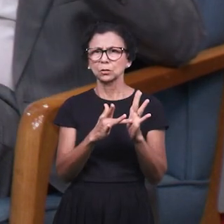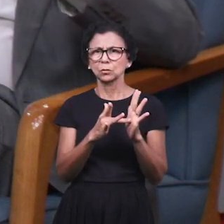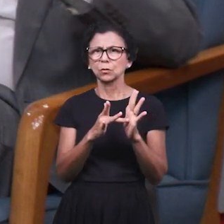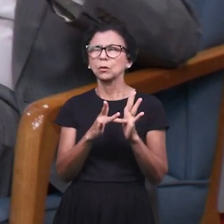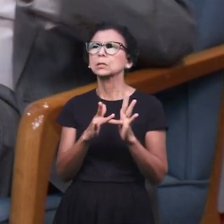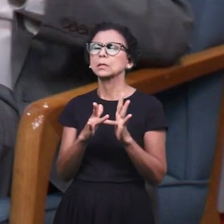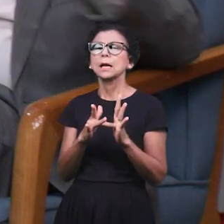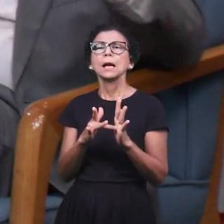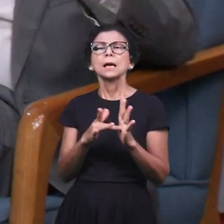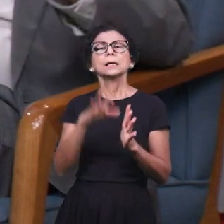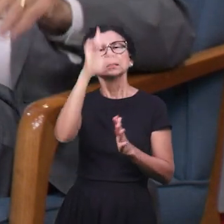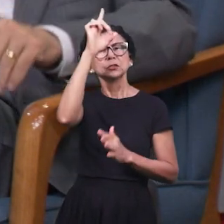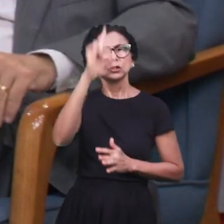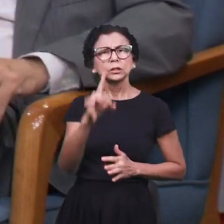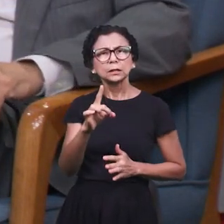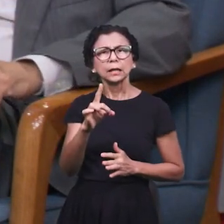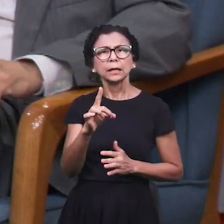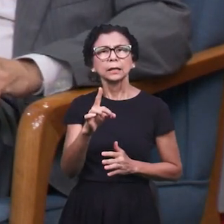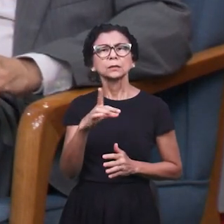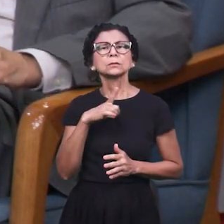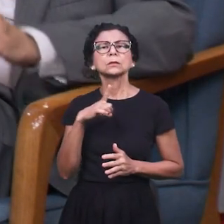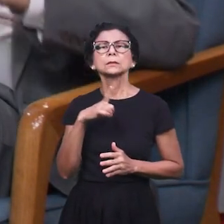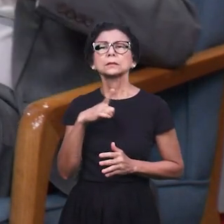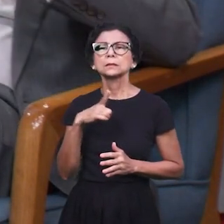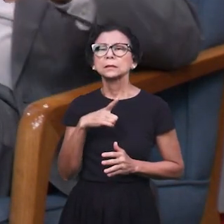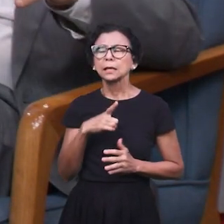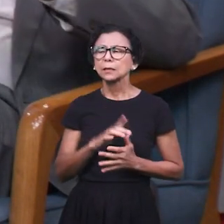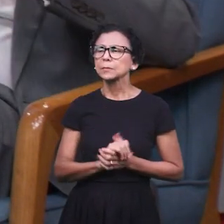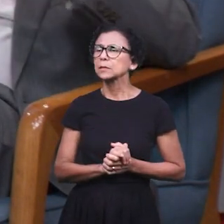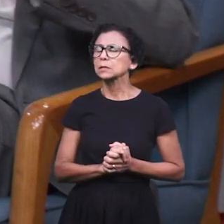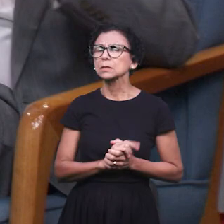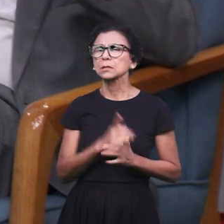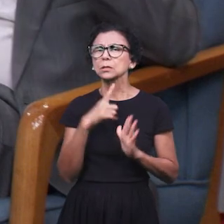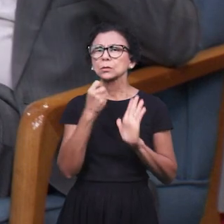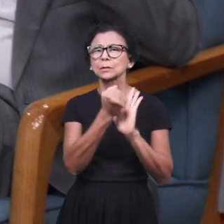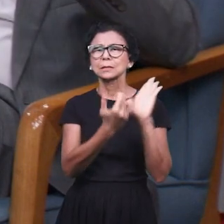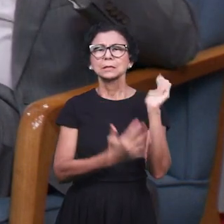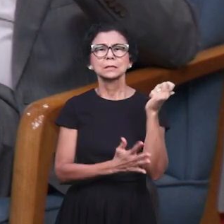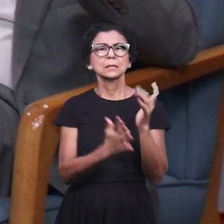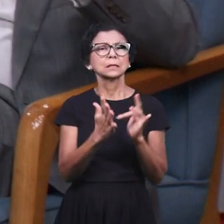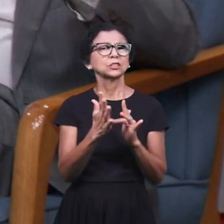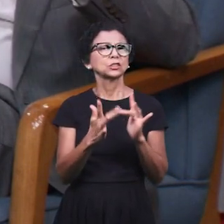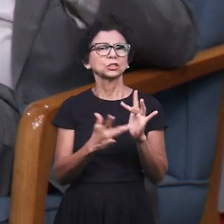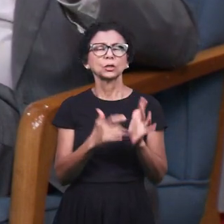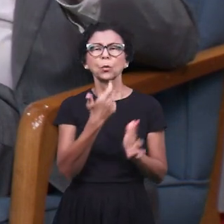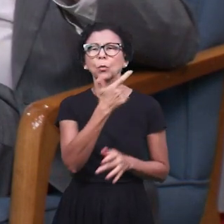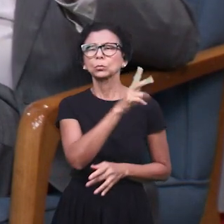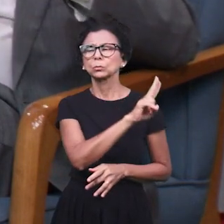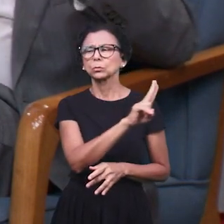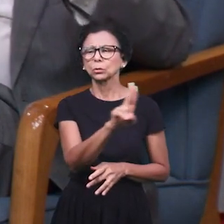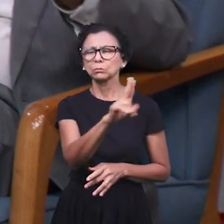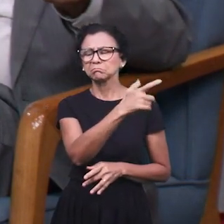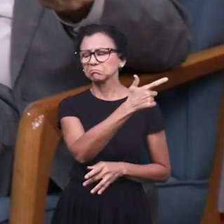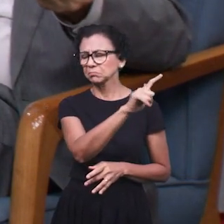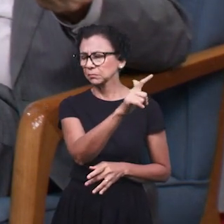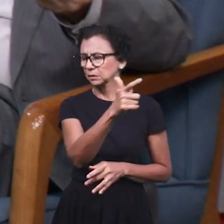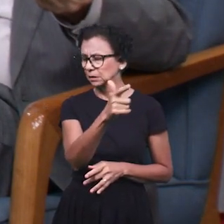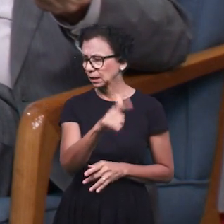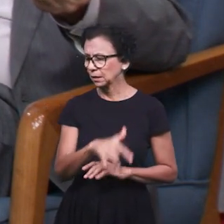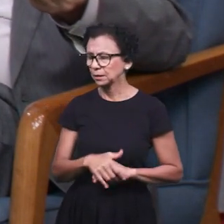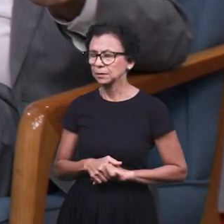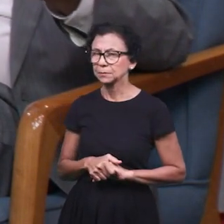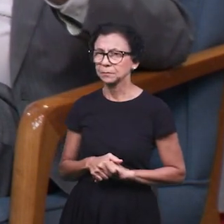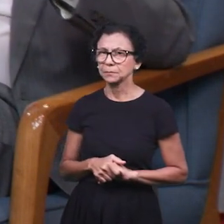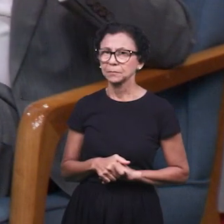Só o sangue de Jesus, mais nada. Não há um nome, não há nada. O sangue de Jesus. Pelo sangue de